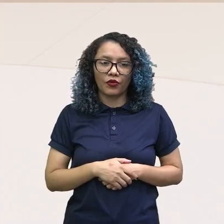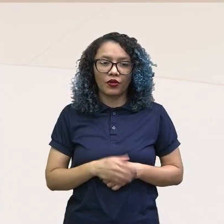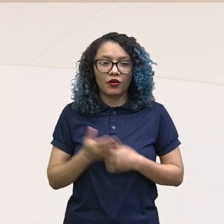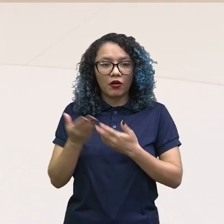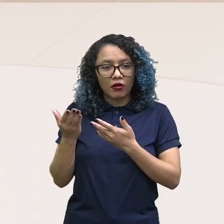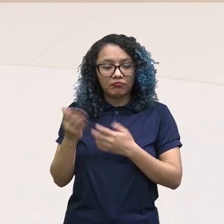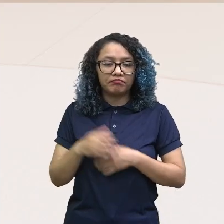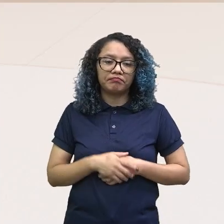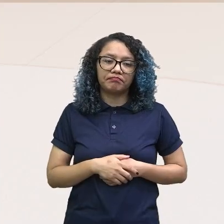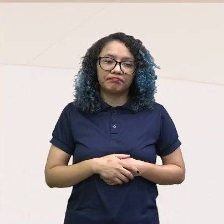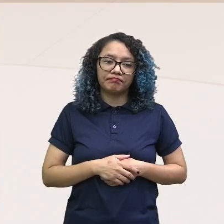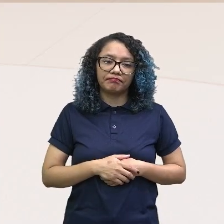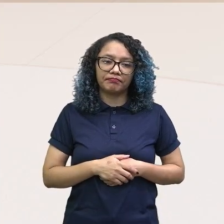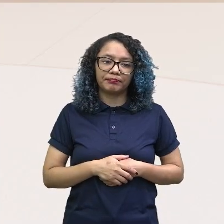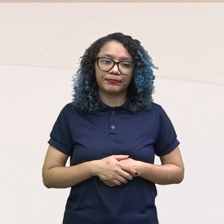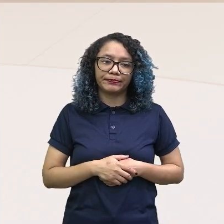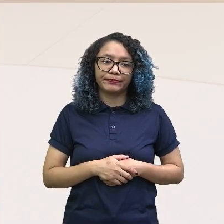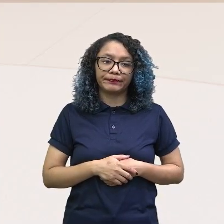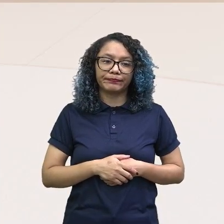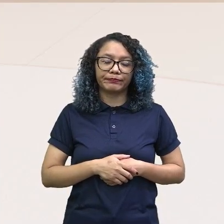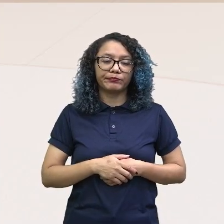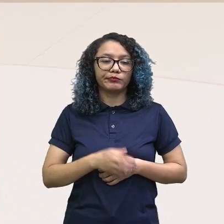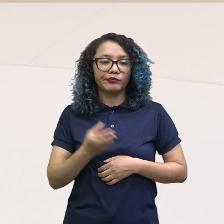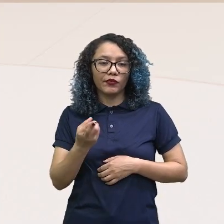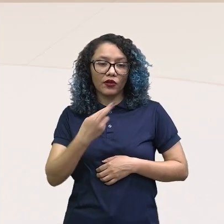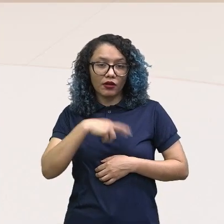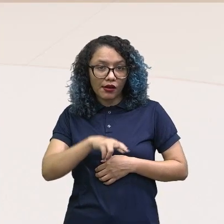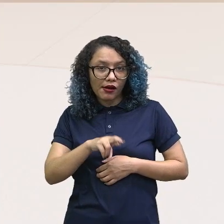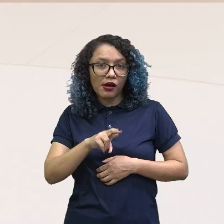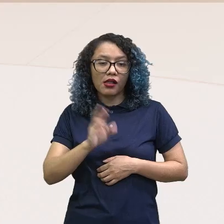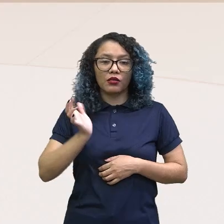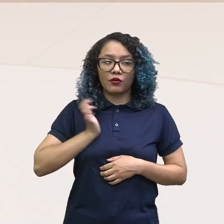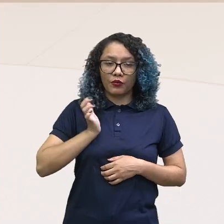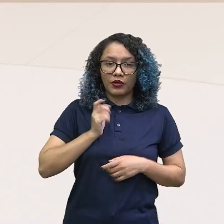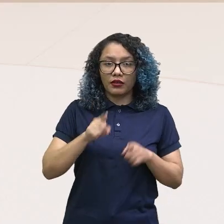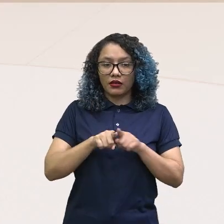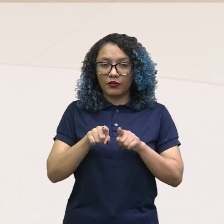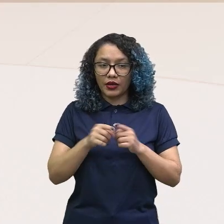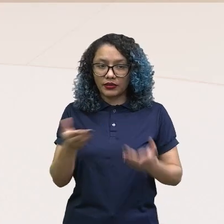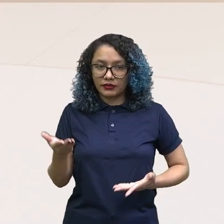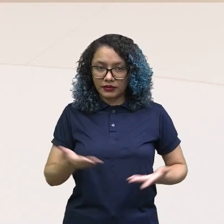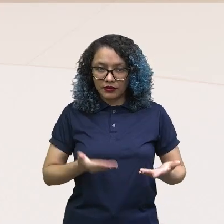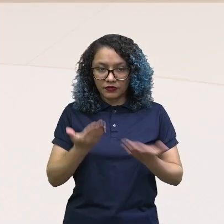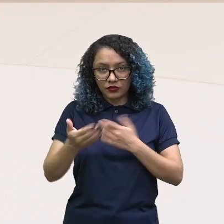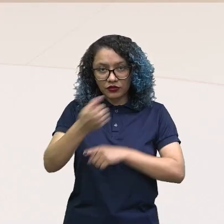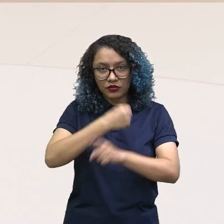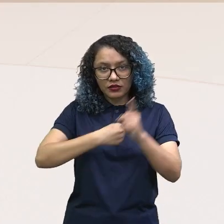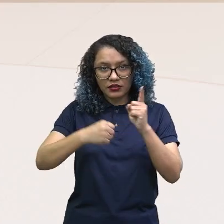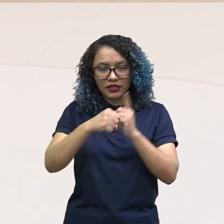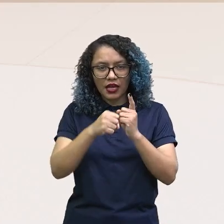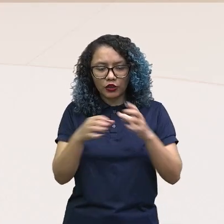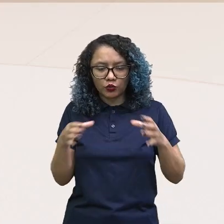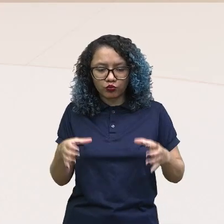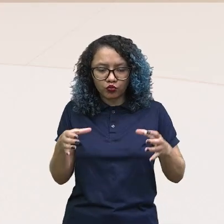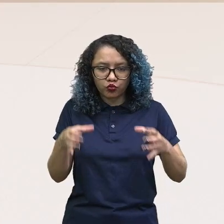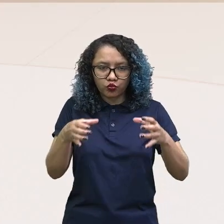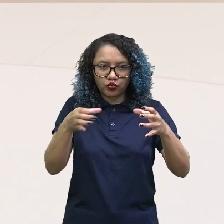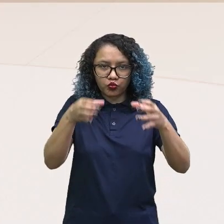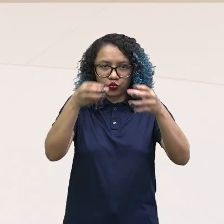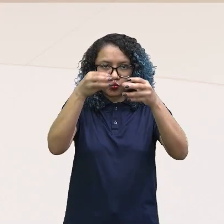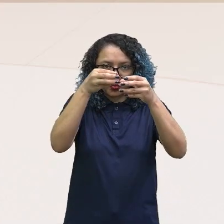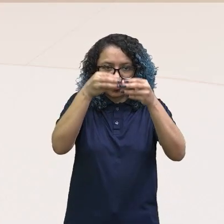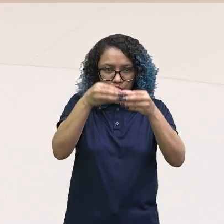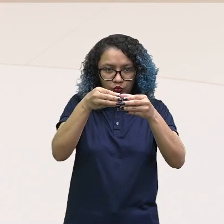e servos, que é a sociedade estamental, certo? Então, guarde aí essa primeira